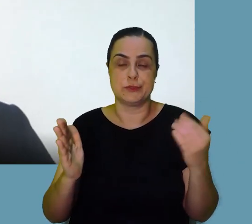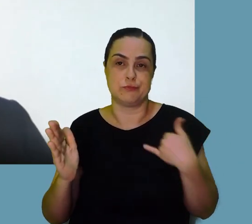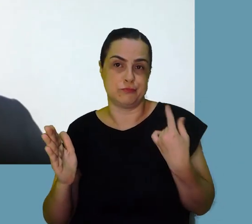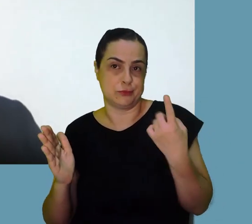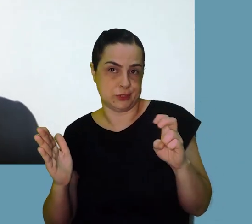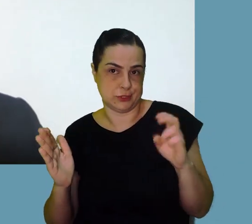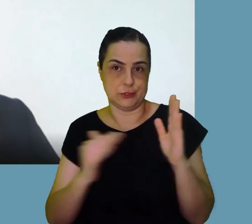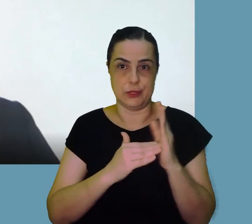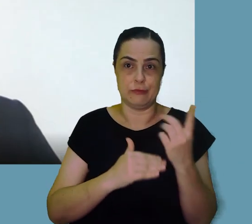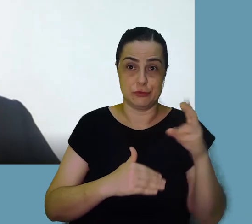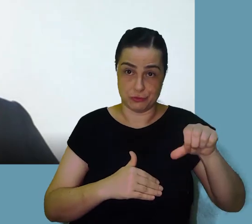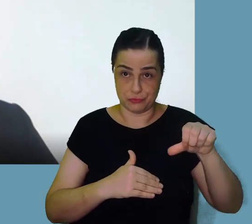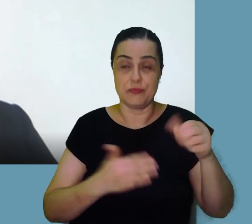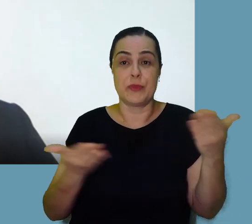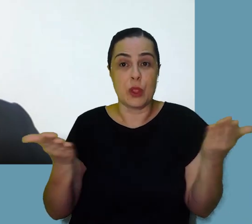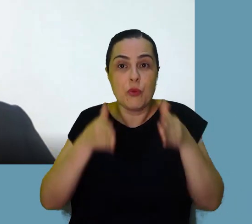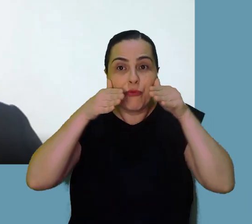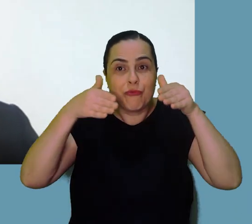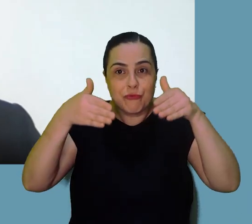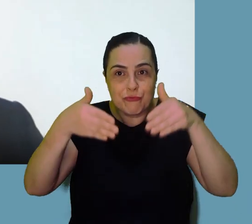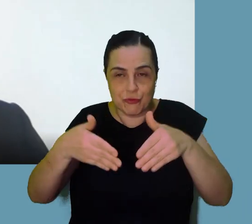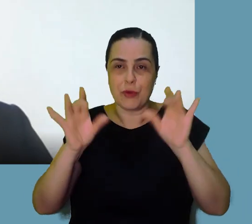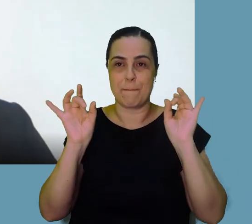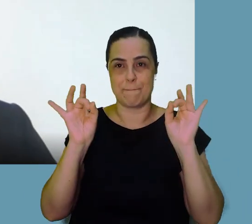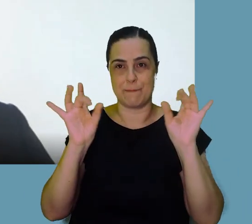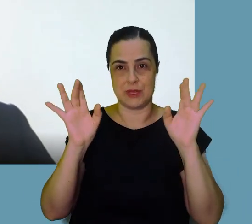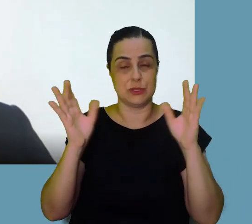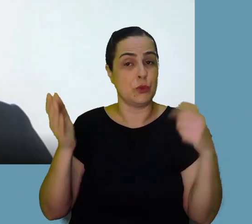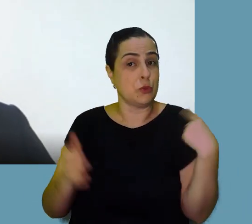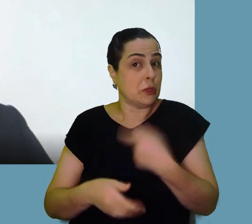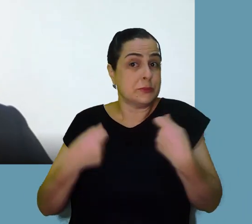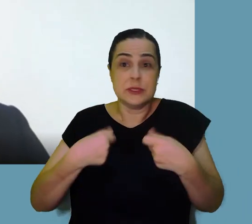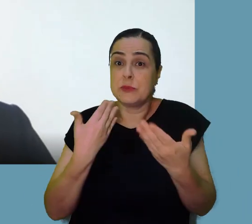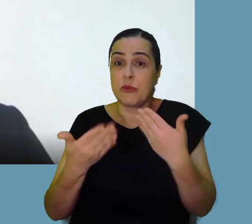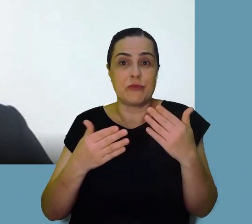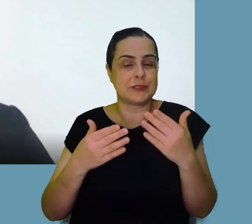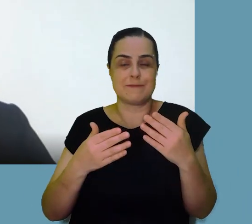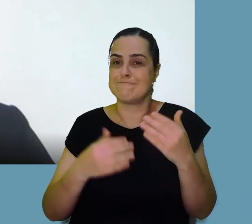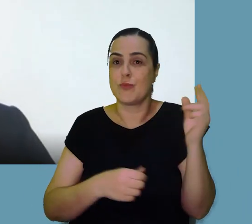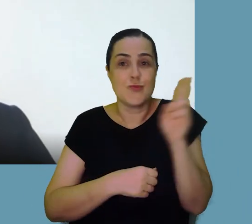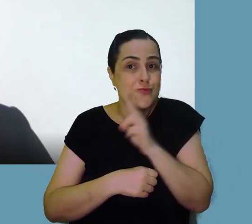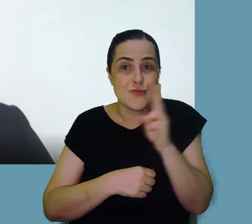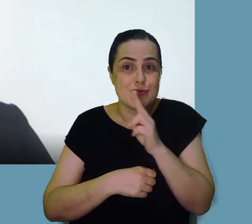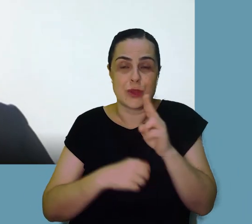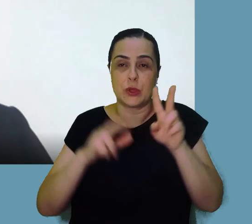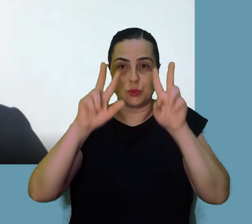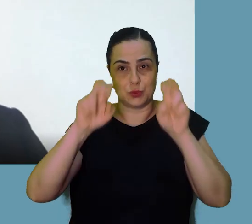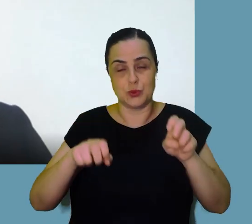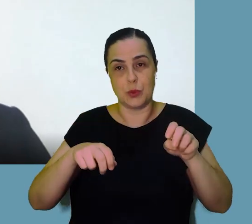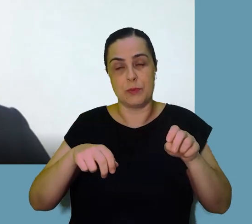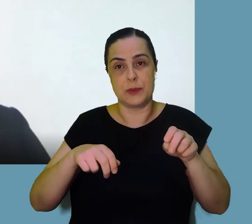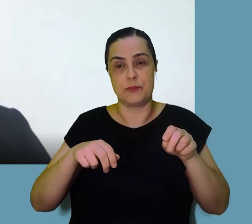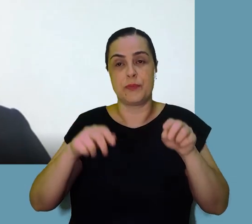Brasil, e hoje com a sua presença com um recorte mais que especial, urgente e necessário, que é o recorte de racial,